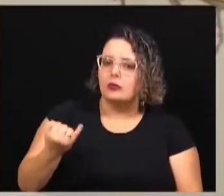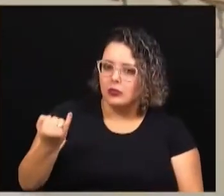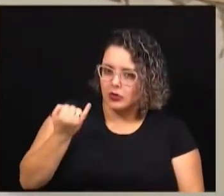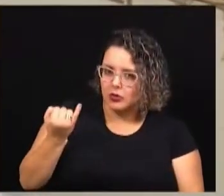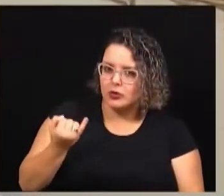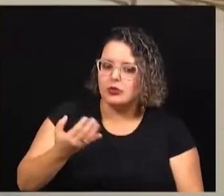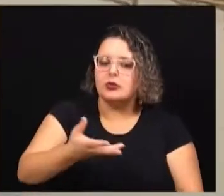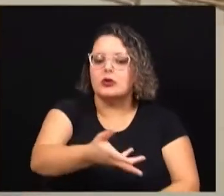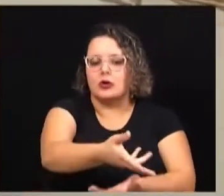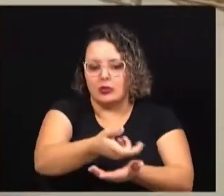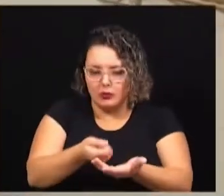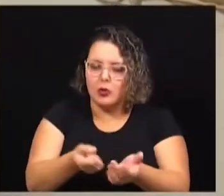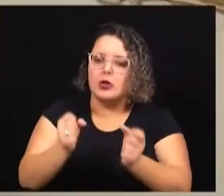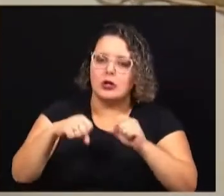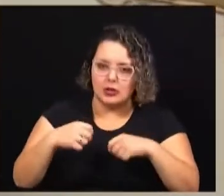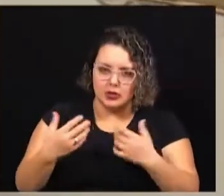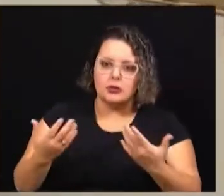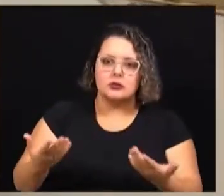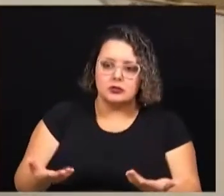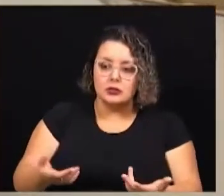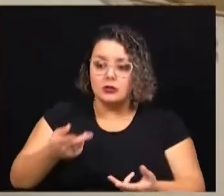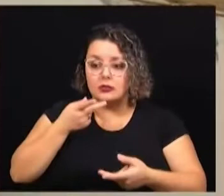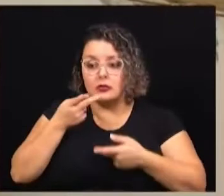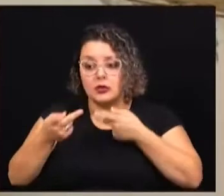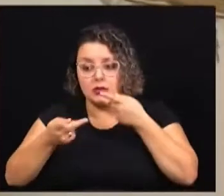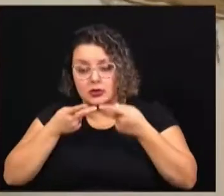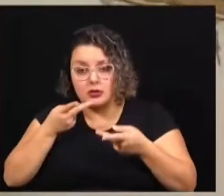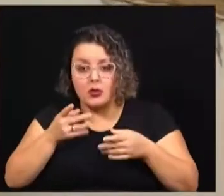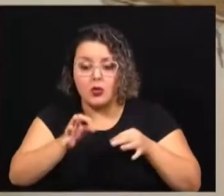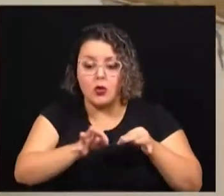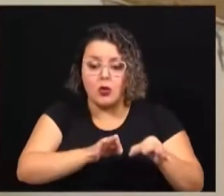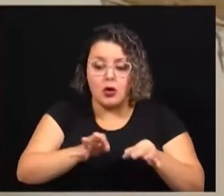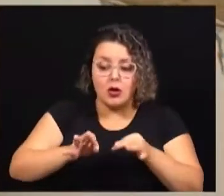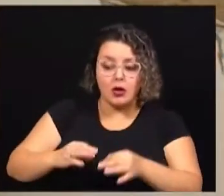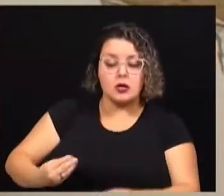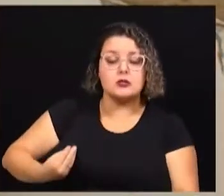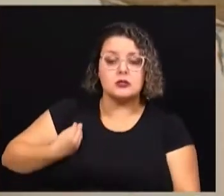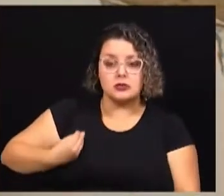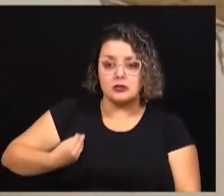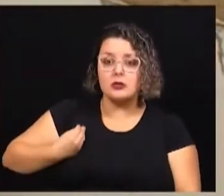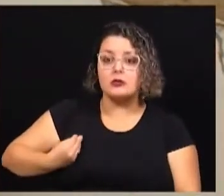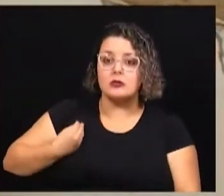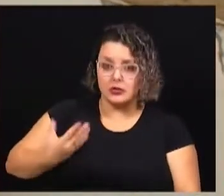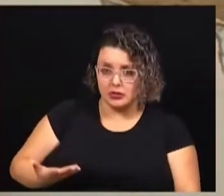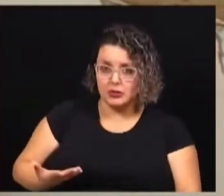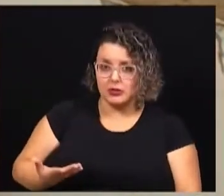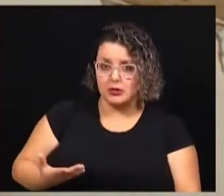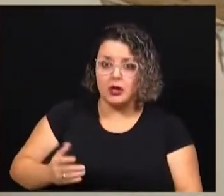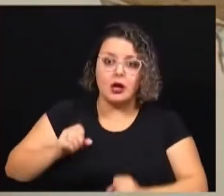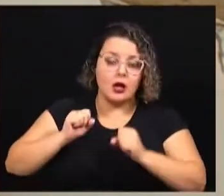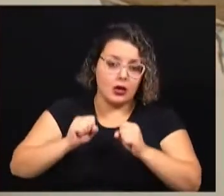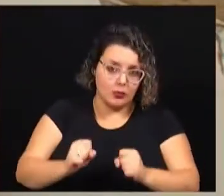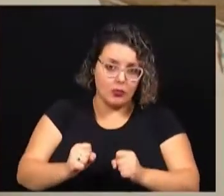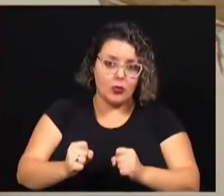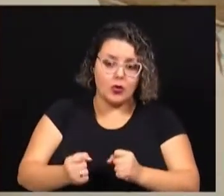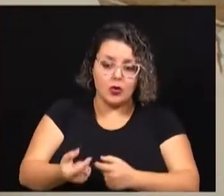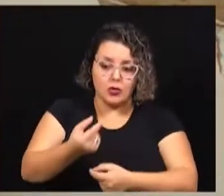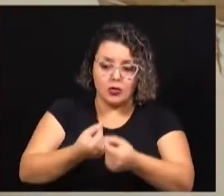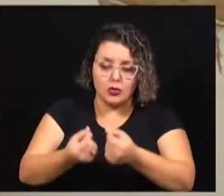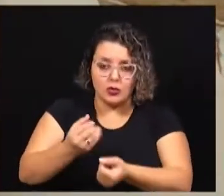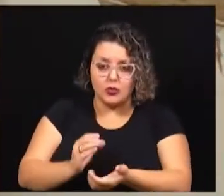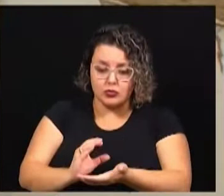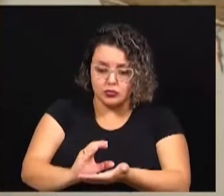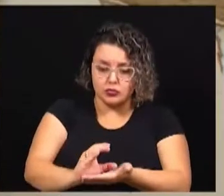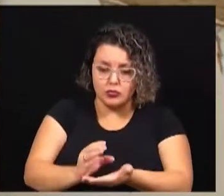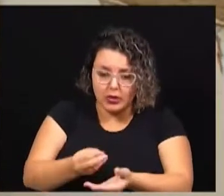pena tá sacando sim. Como a gente falou, você organiza a sua vida e você pode estar investindo